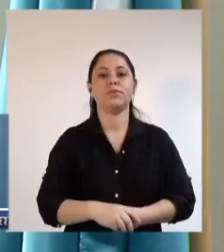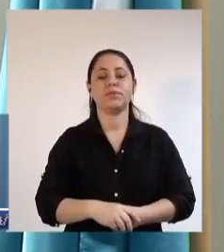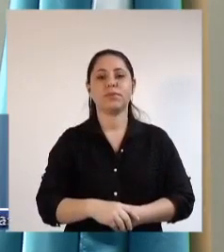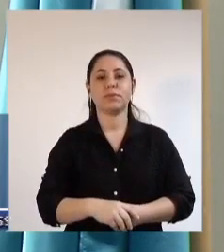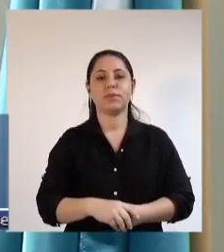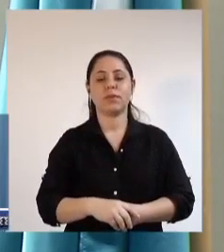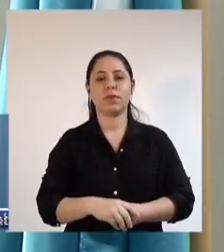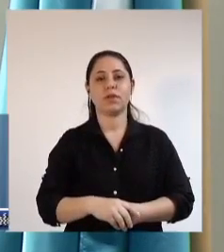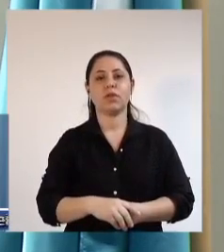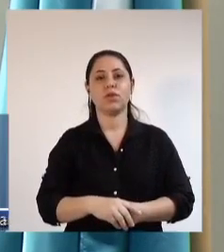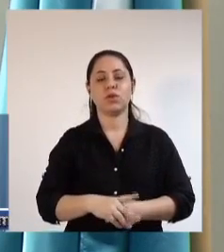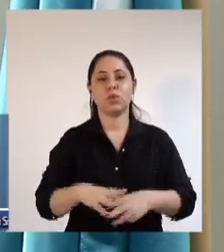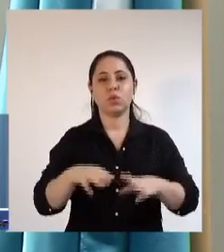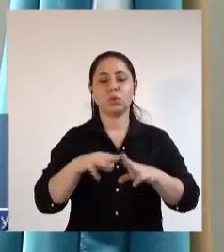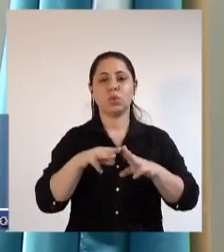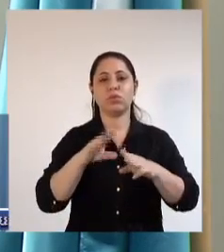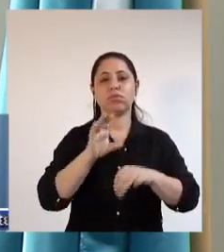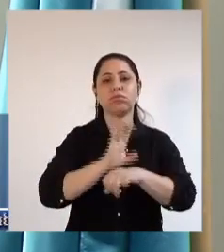nacional